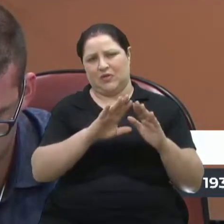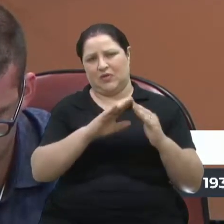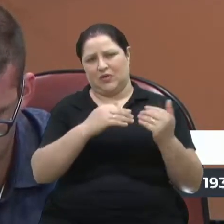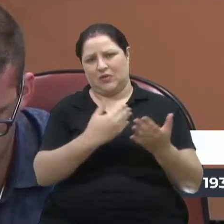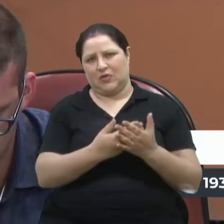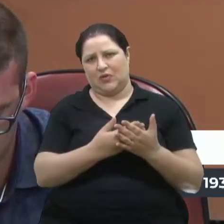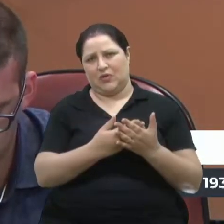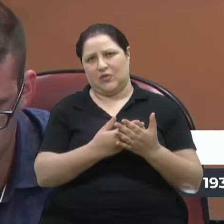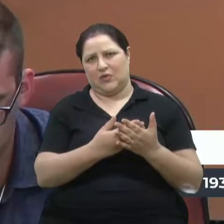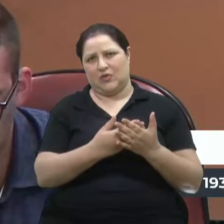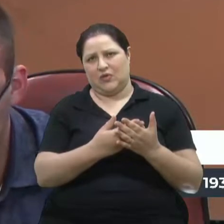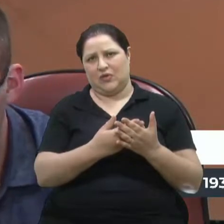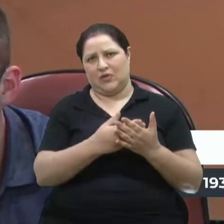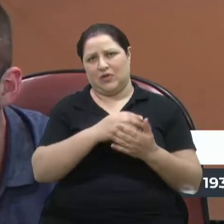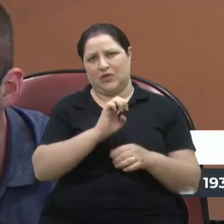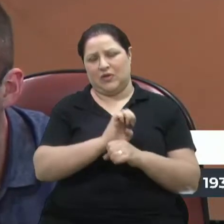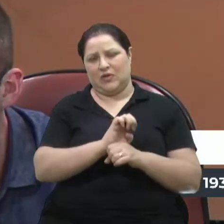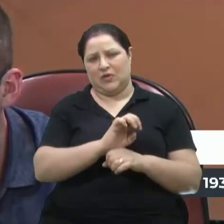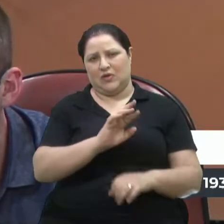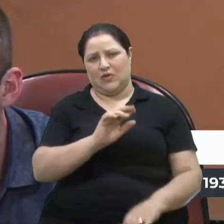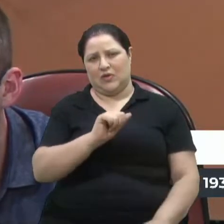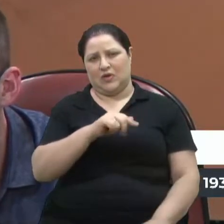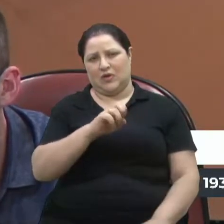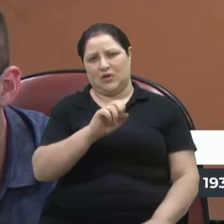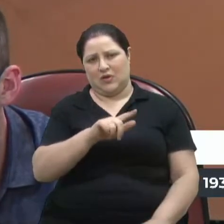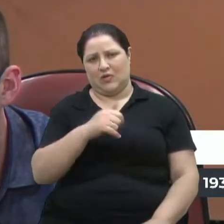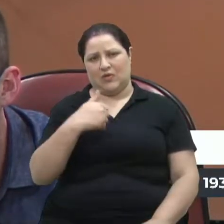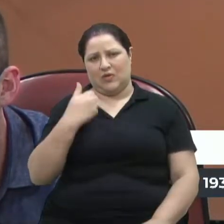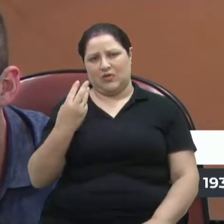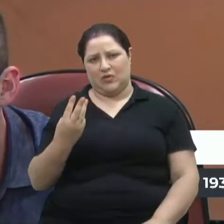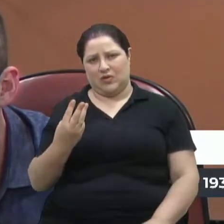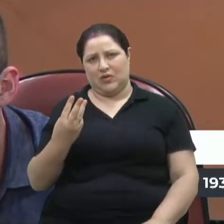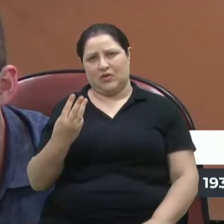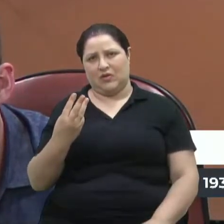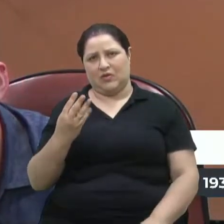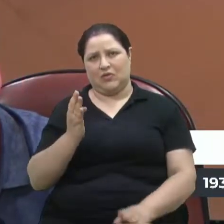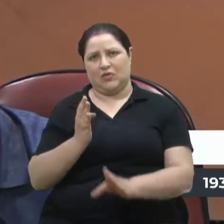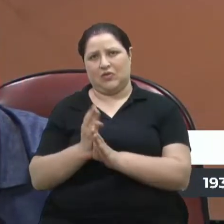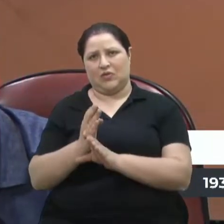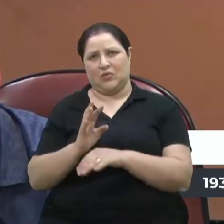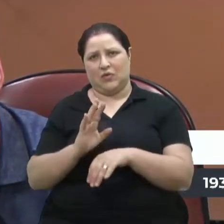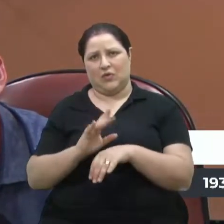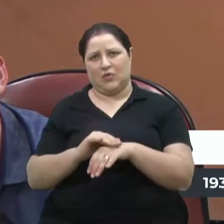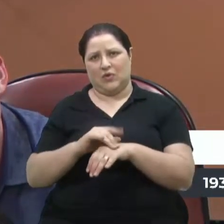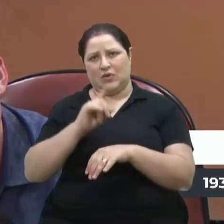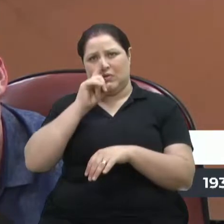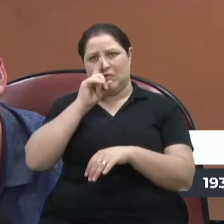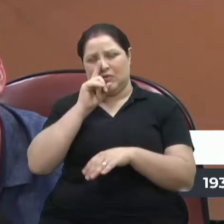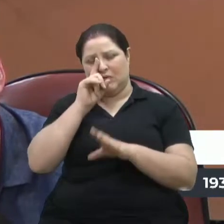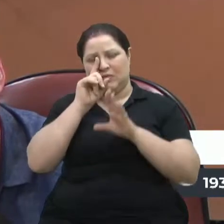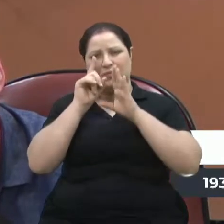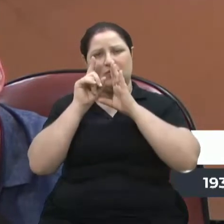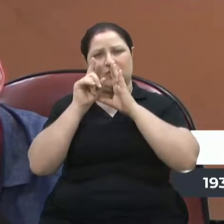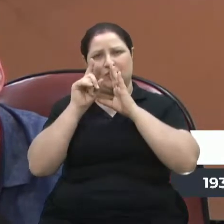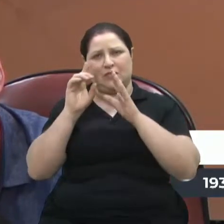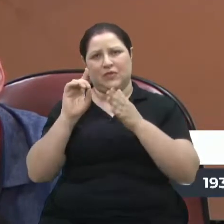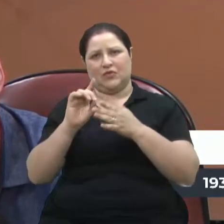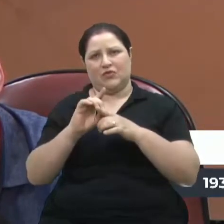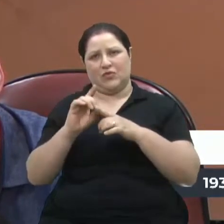Raquel Cagliari Graziottin. Aos 3 anos de idade, foi diagnosticado com uma doença crônica perigosa e silenciosa, a diabetes